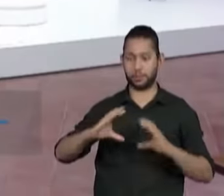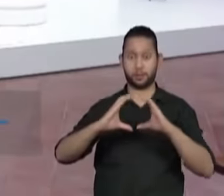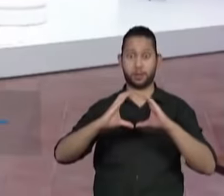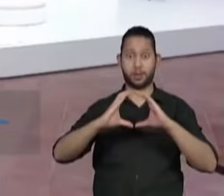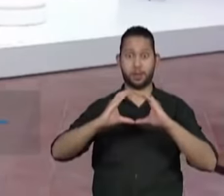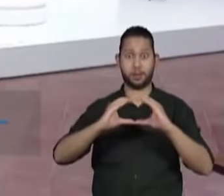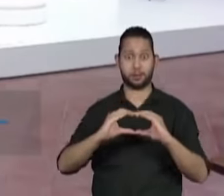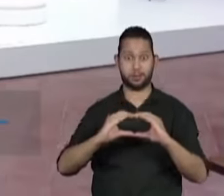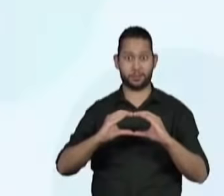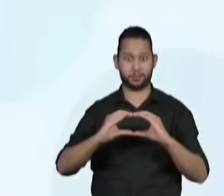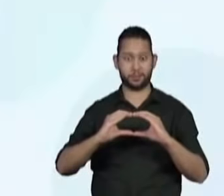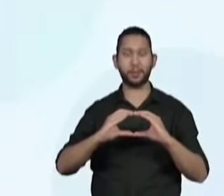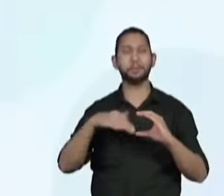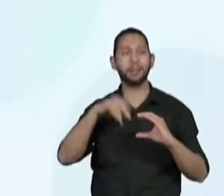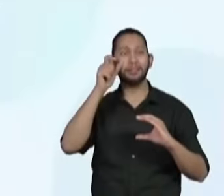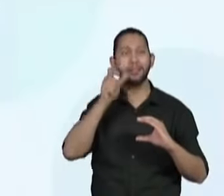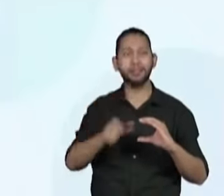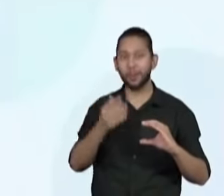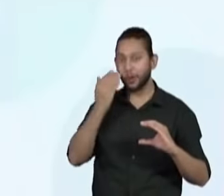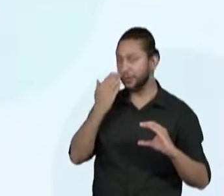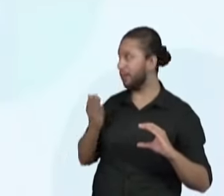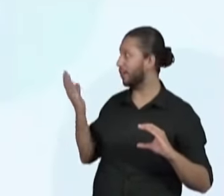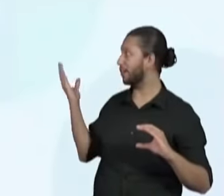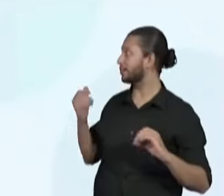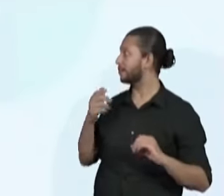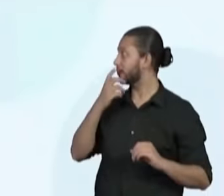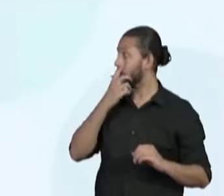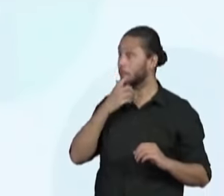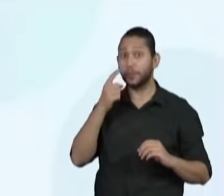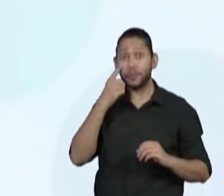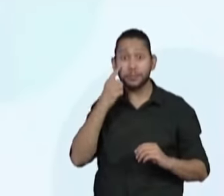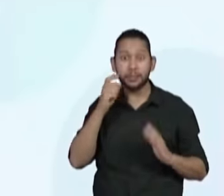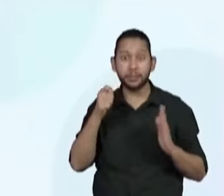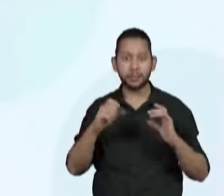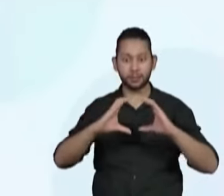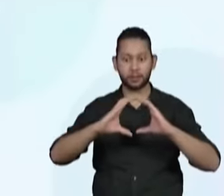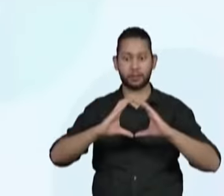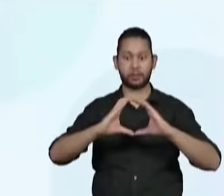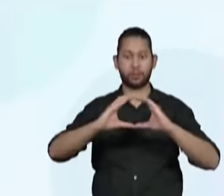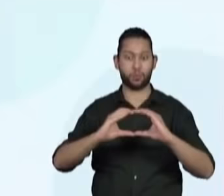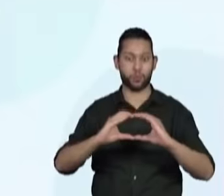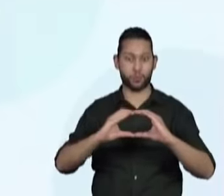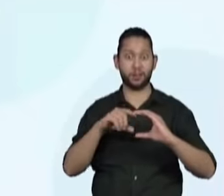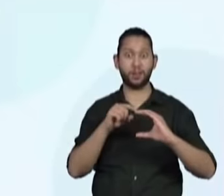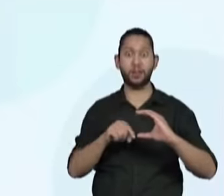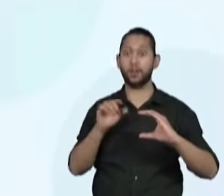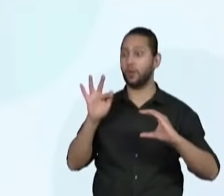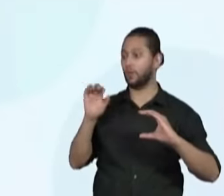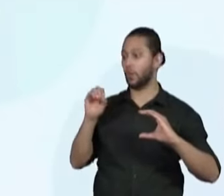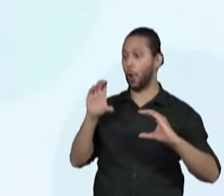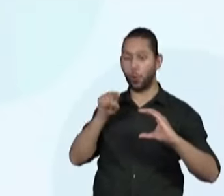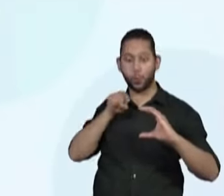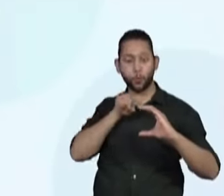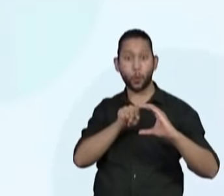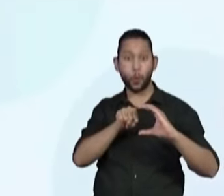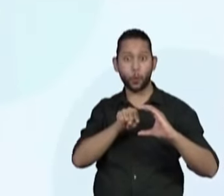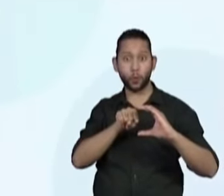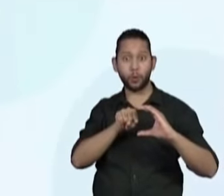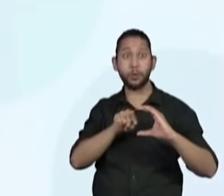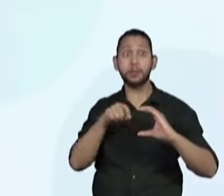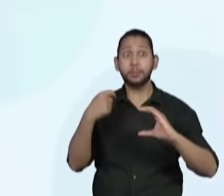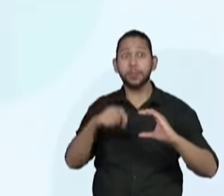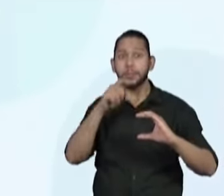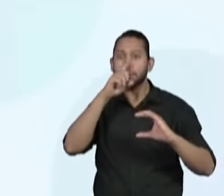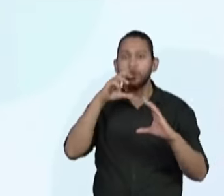interessante, onde a gente tem como característica a soma das distâncias dos focos, né, que são pontos fixos aí. Essa soma, gente,